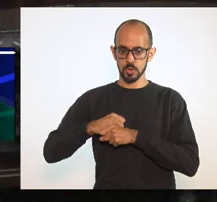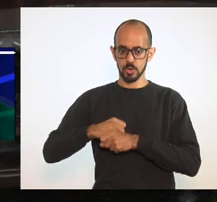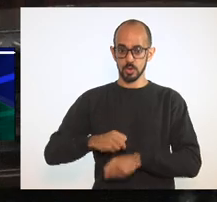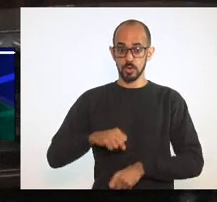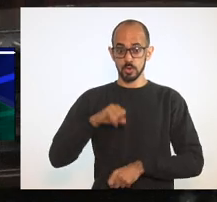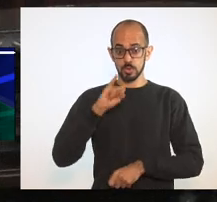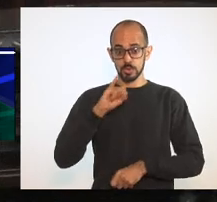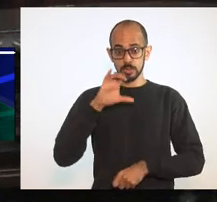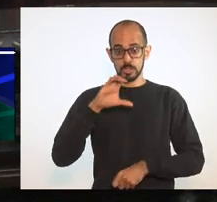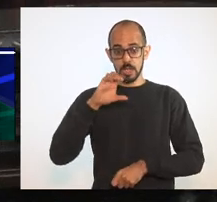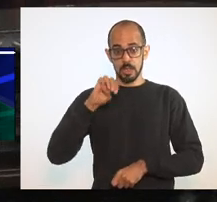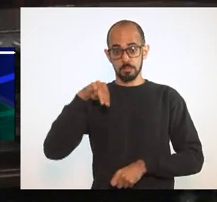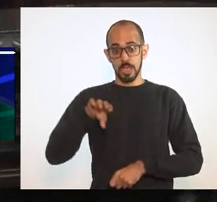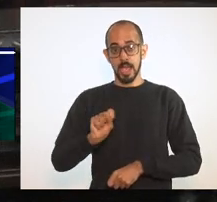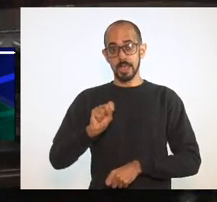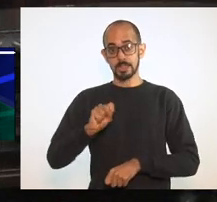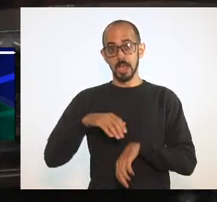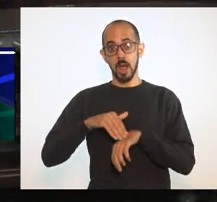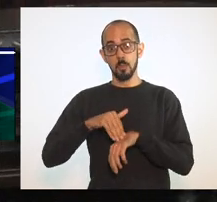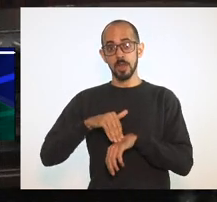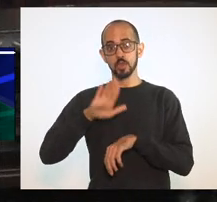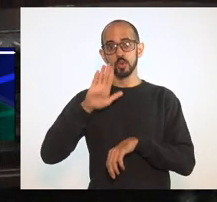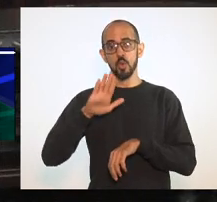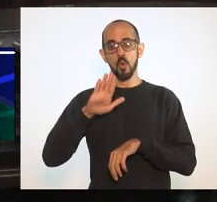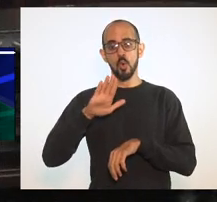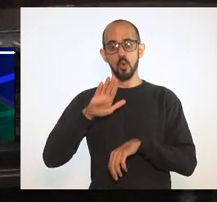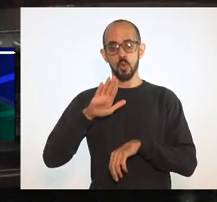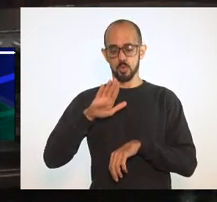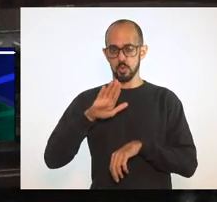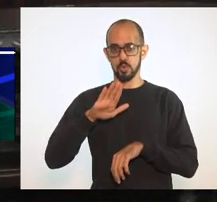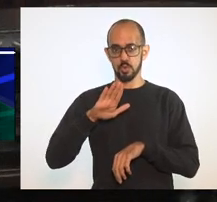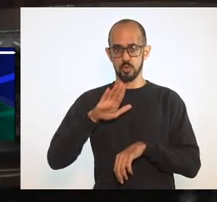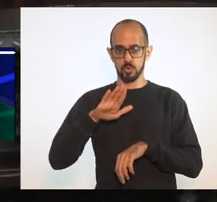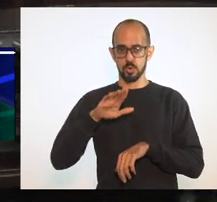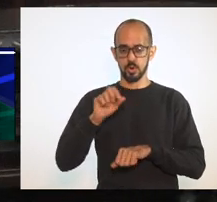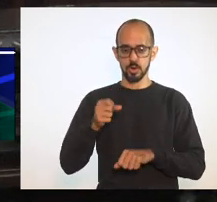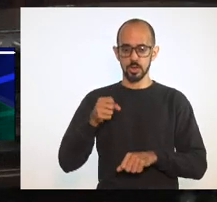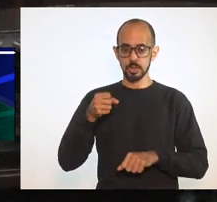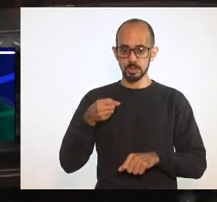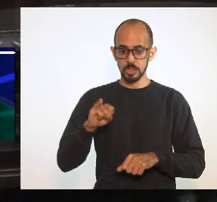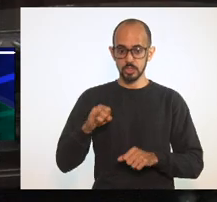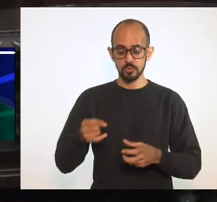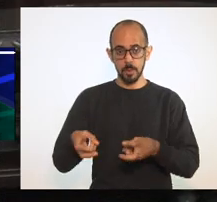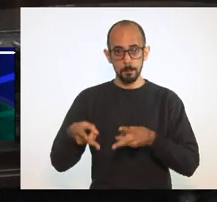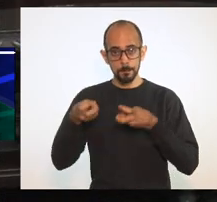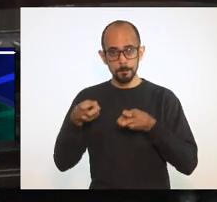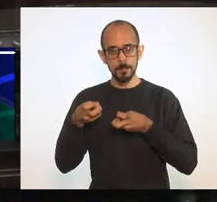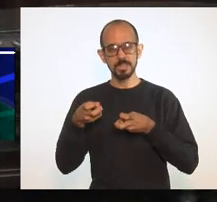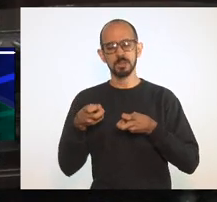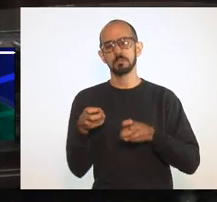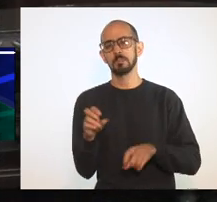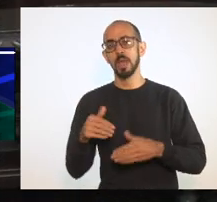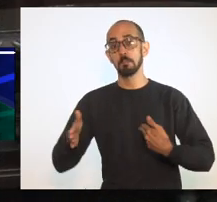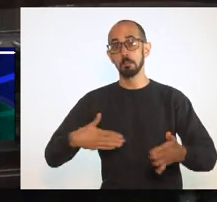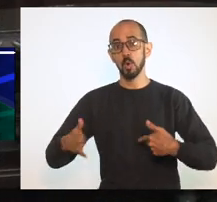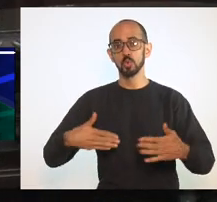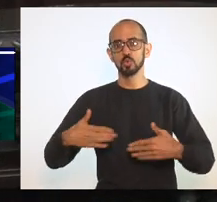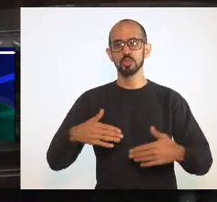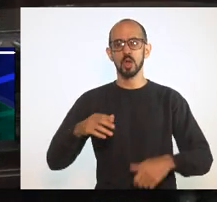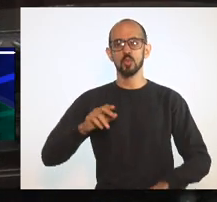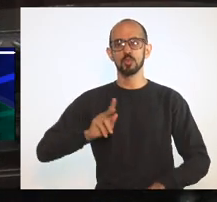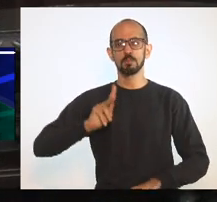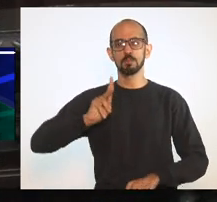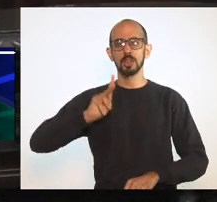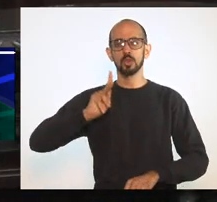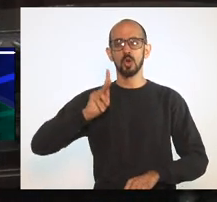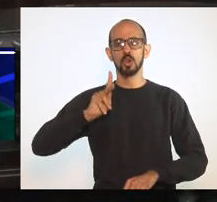o ICMS cresceu, a gente acompanha produção de petróleo, preço internacional. Eu vi lá que